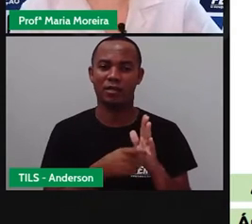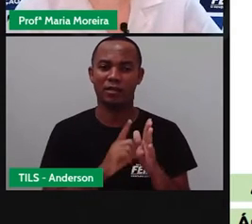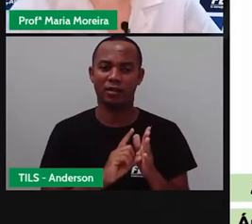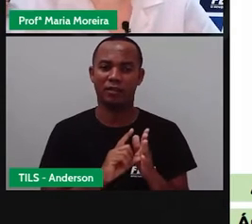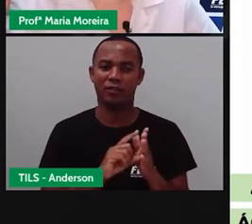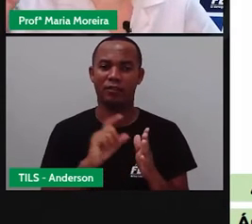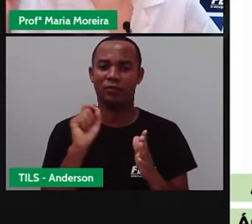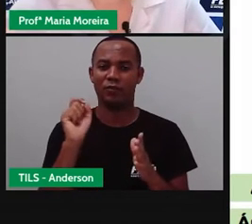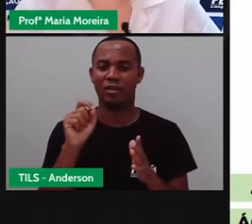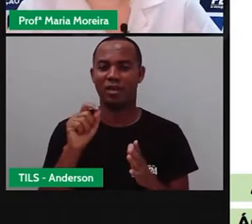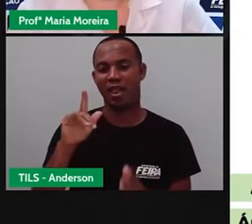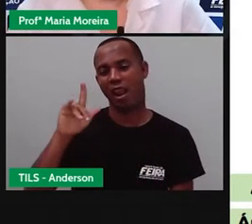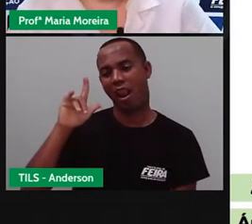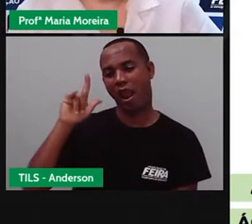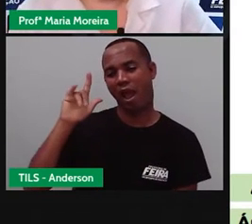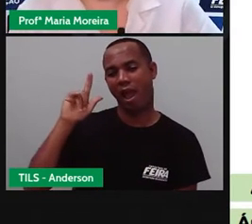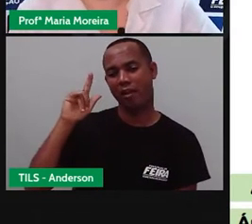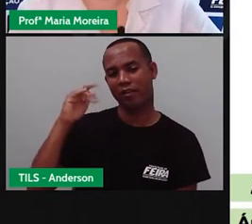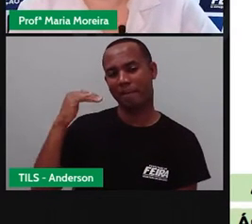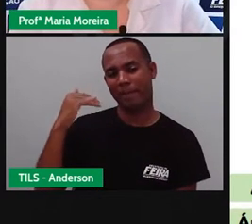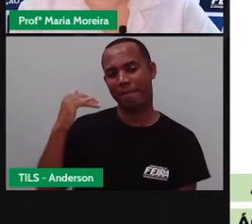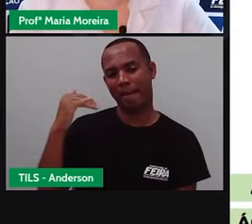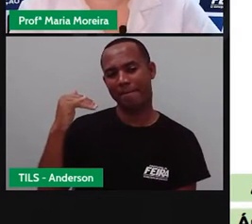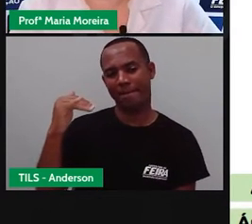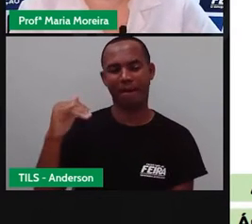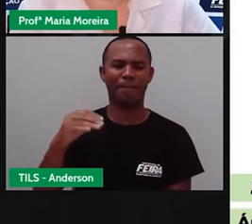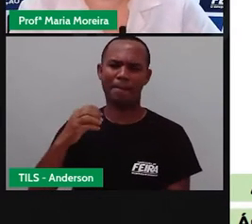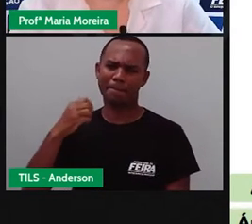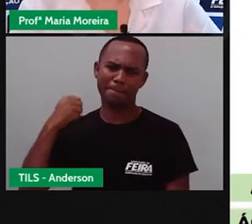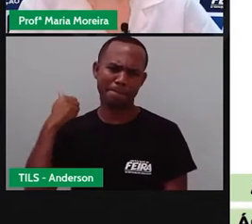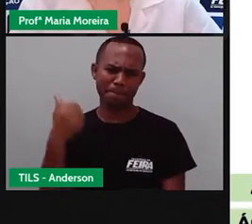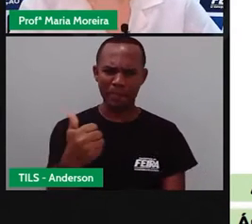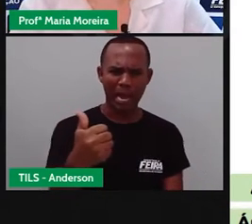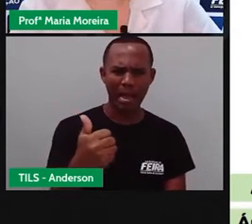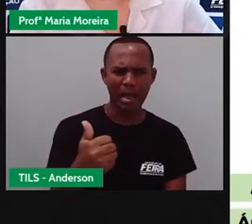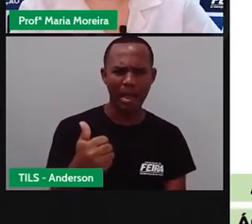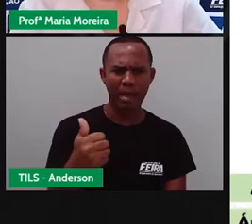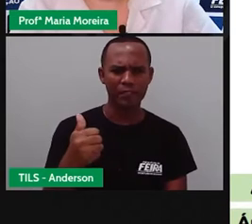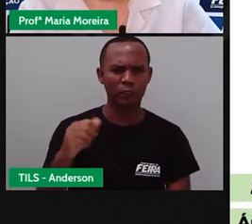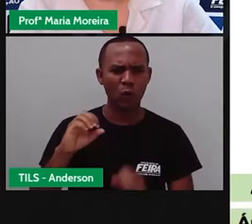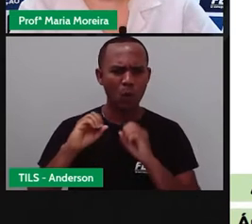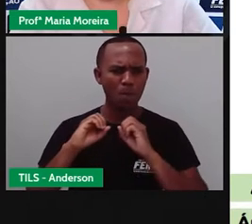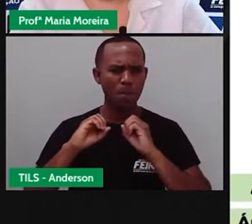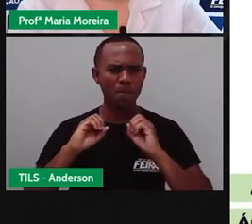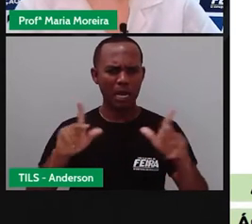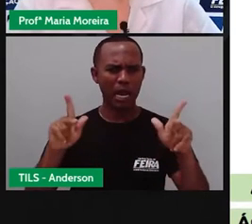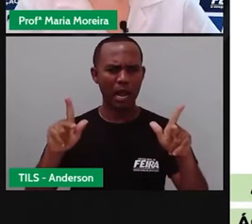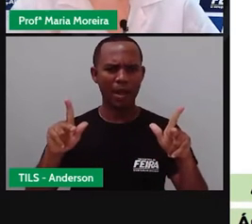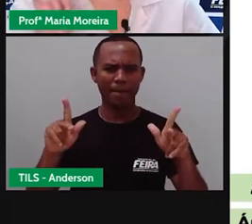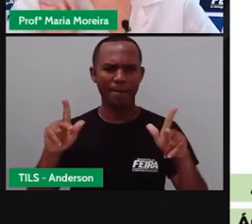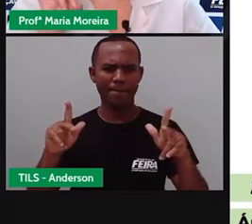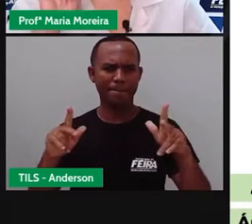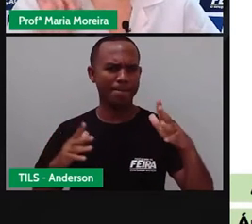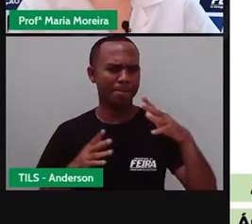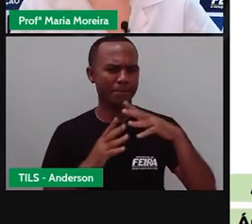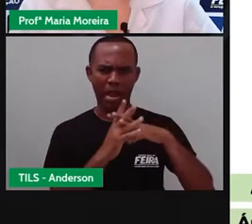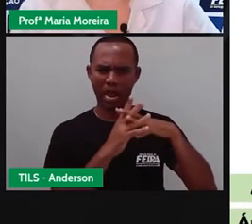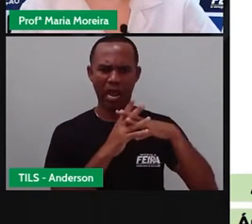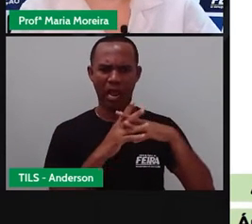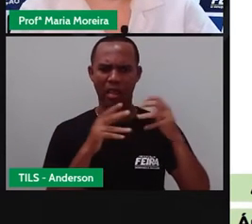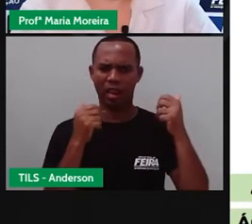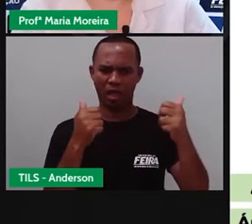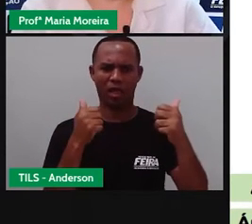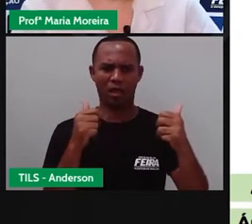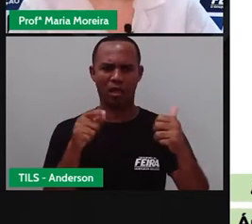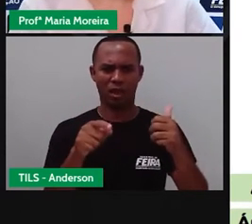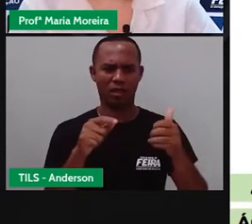Light já curtiram o vídeo da gente aqui embaixo Vamos lá gente curte aí curte o vídeo tá se inscreve aqui no